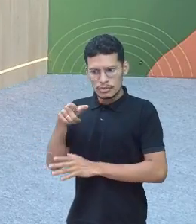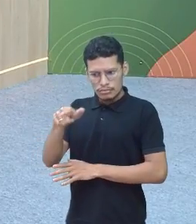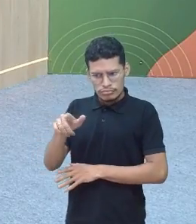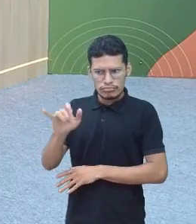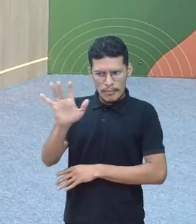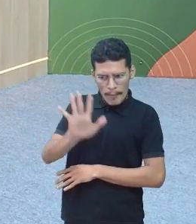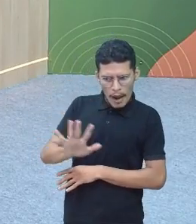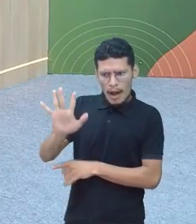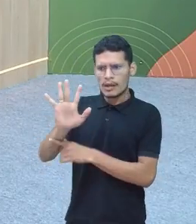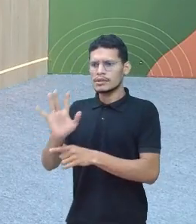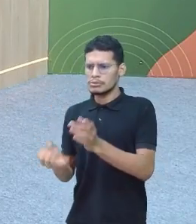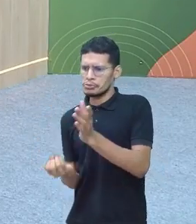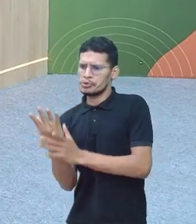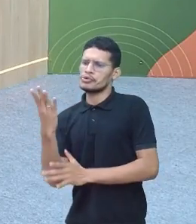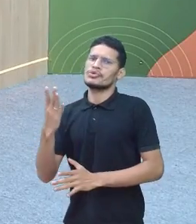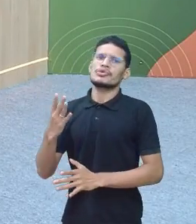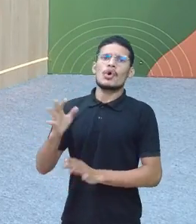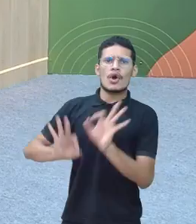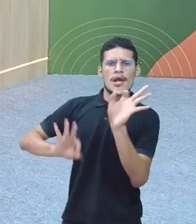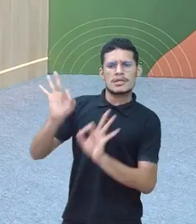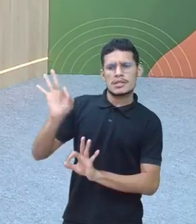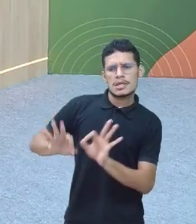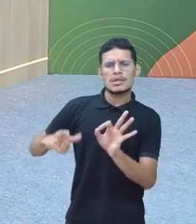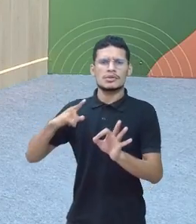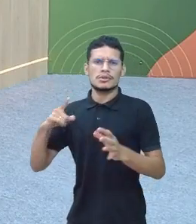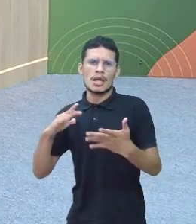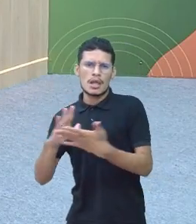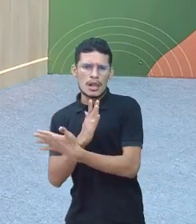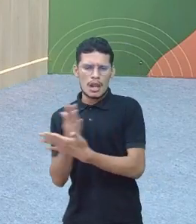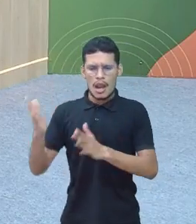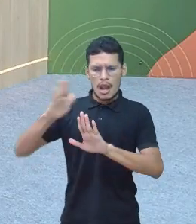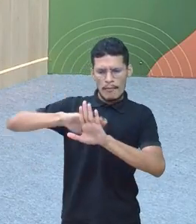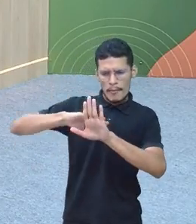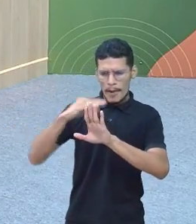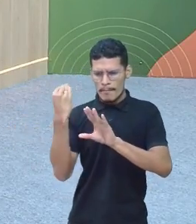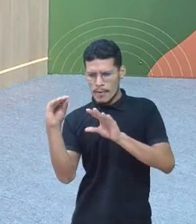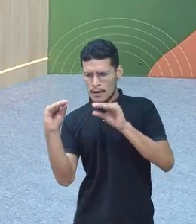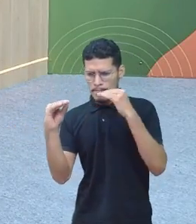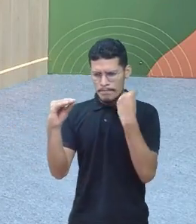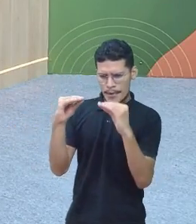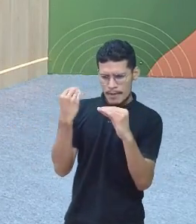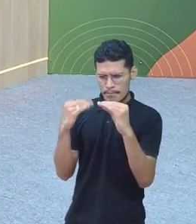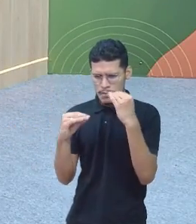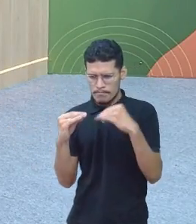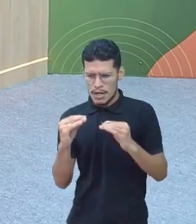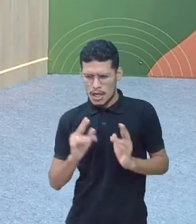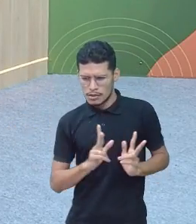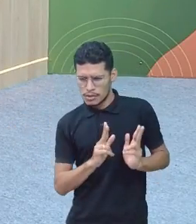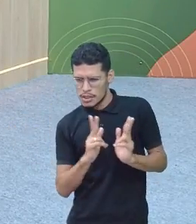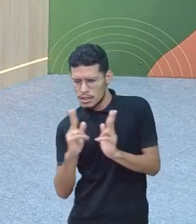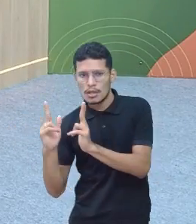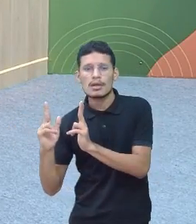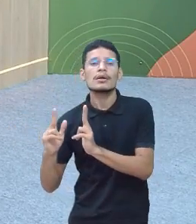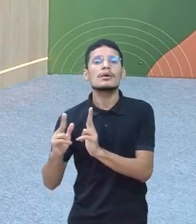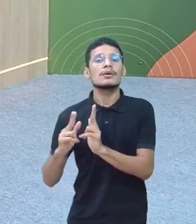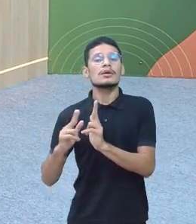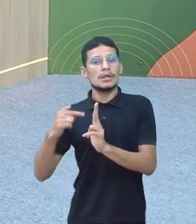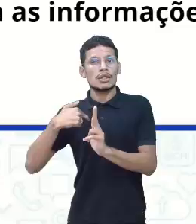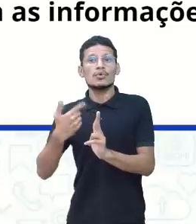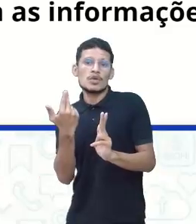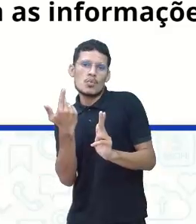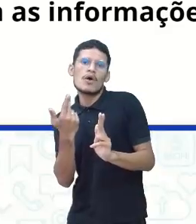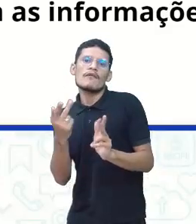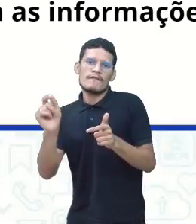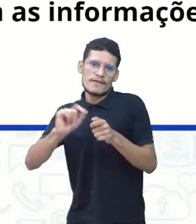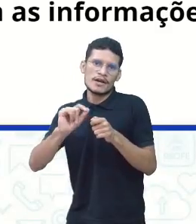eu trato aquela imagem, às vezes aplico filtros, aplico outros elementos para compor a imagem, assim como eu faço aqui muitas vezes